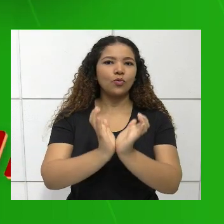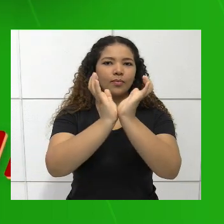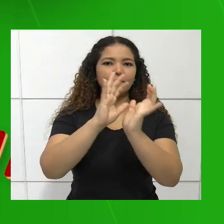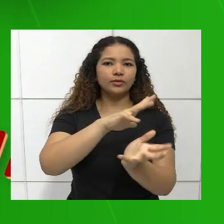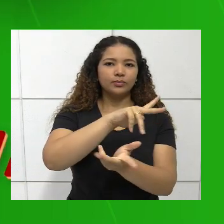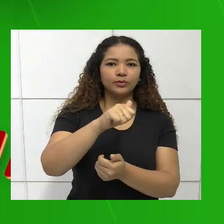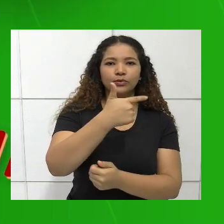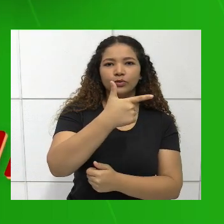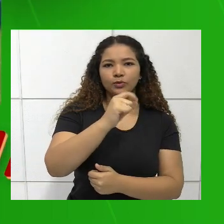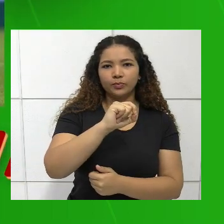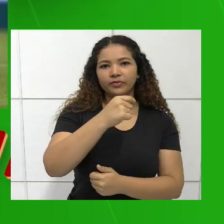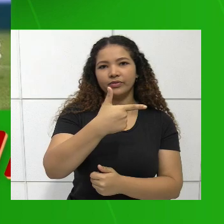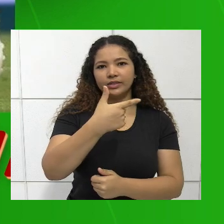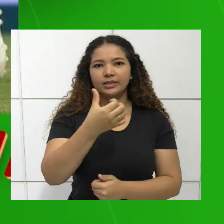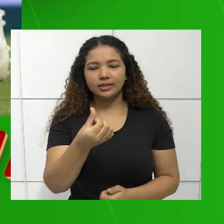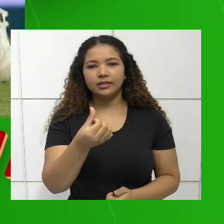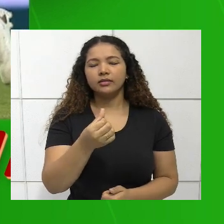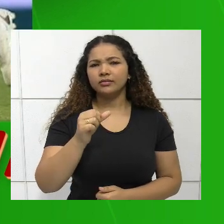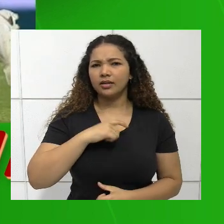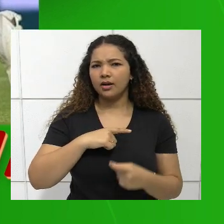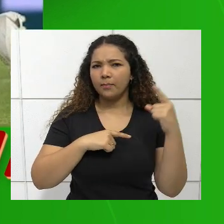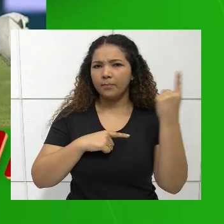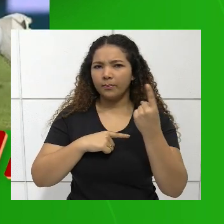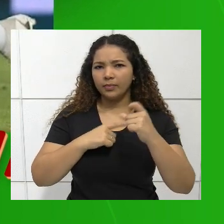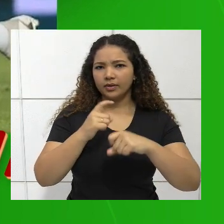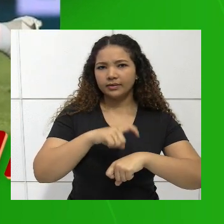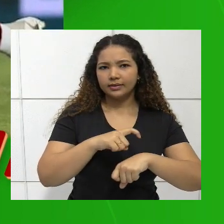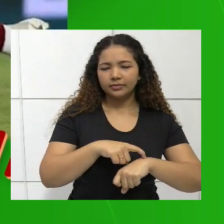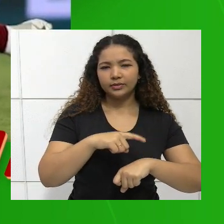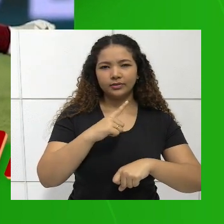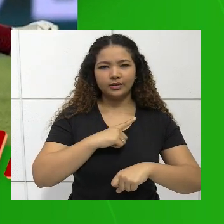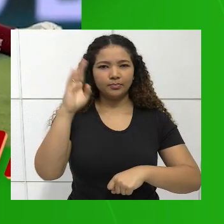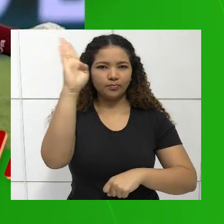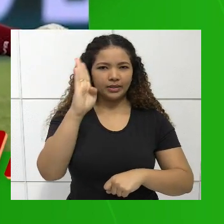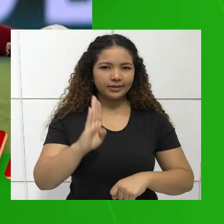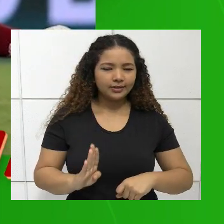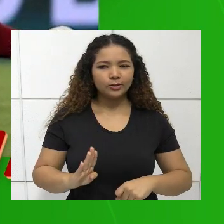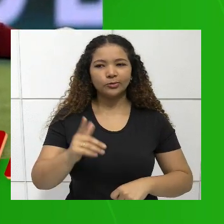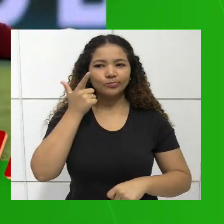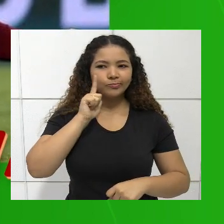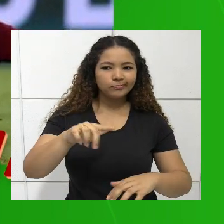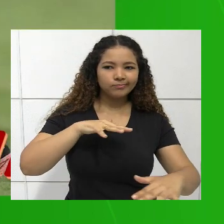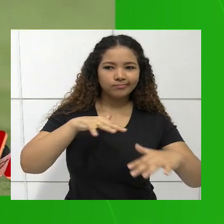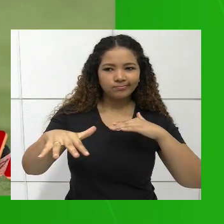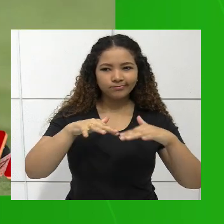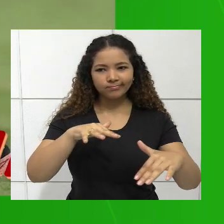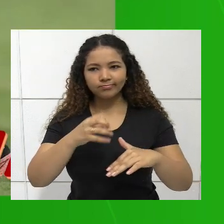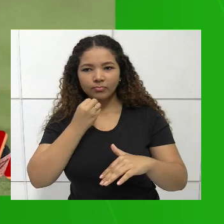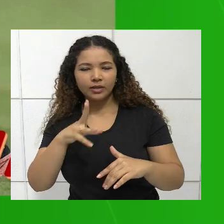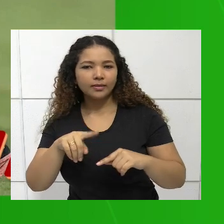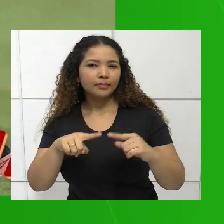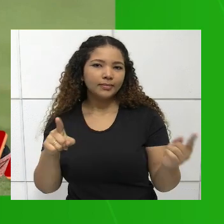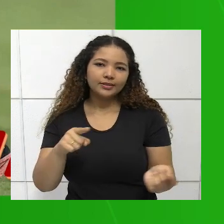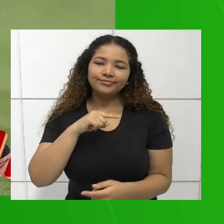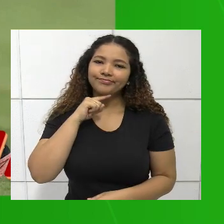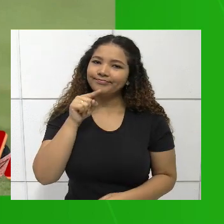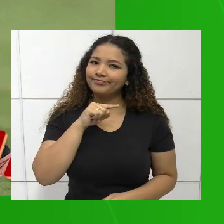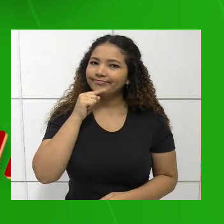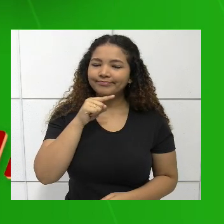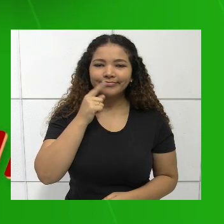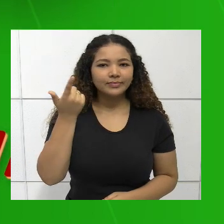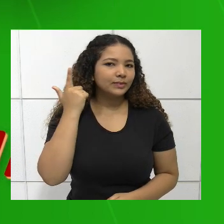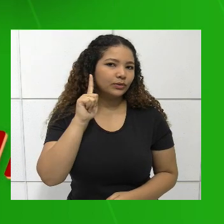2026. No primeiro tempo, o jogo teve o domínio brasileiro, mas sem efetividade suficiente para abrir o